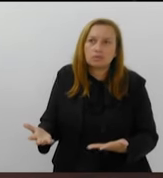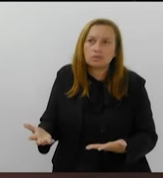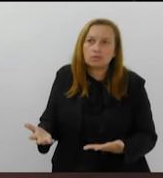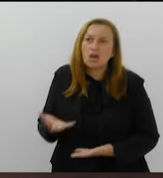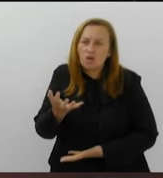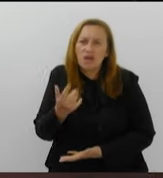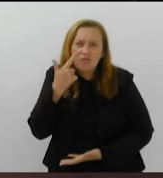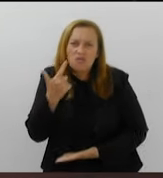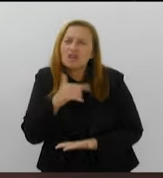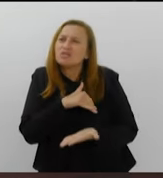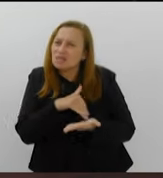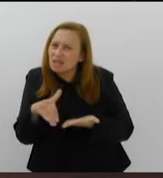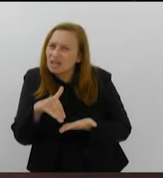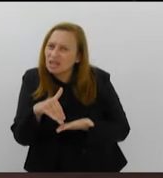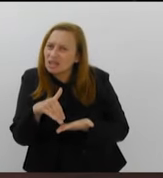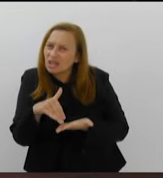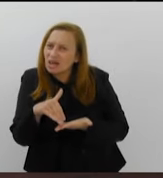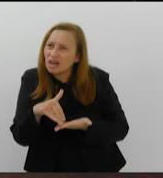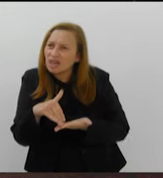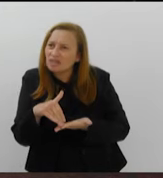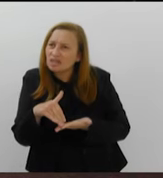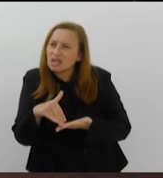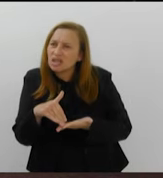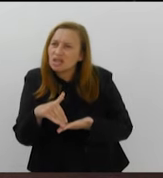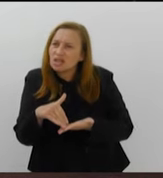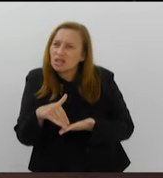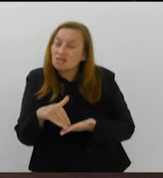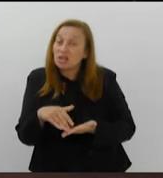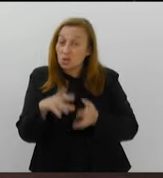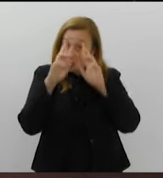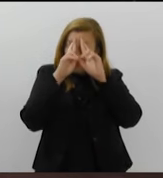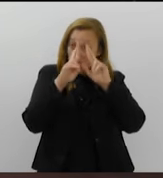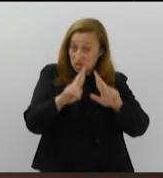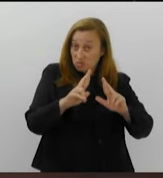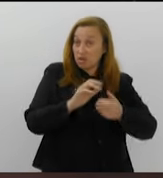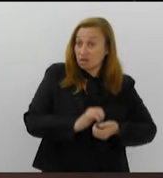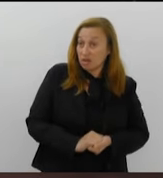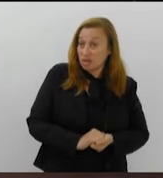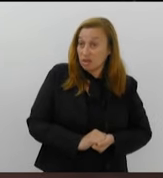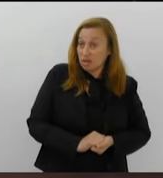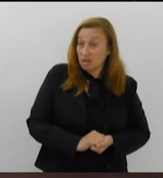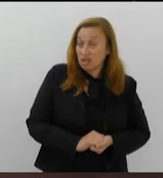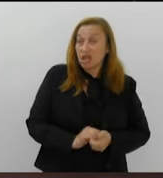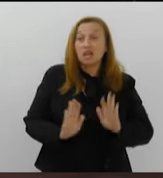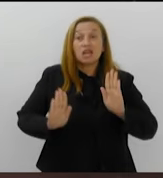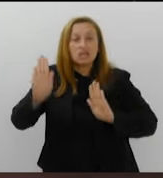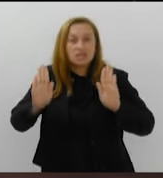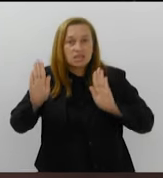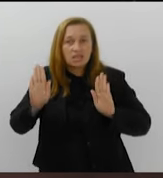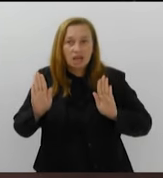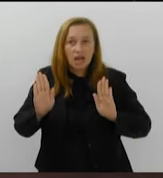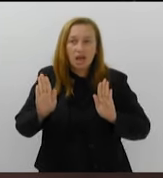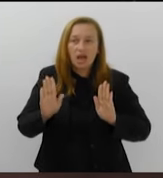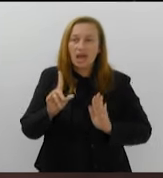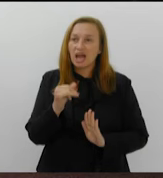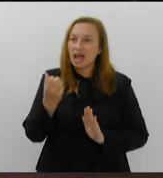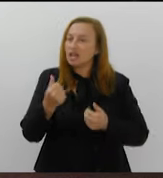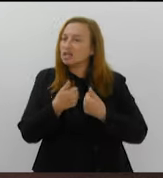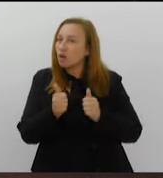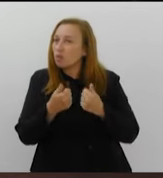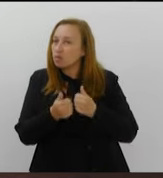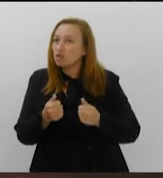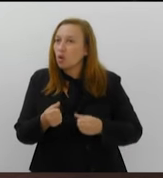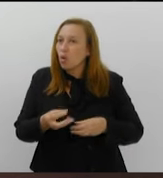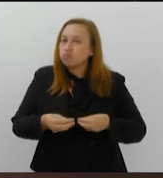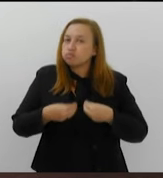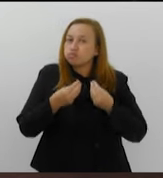se o secretário vai ter a hombridade e o respeito de licitar as linhas de ônibus. Dê